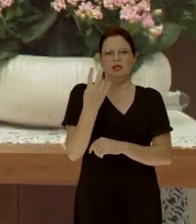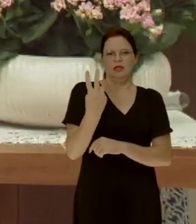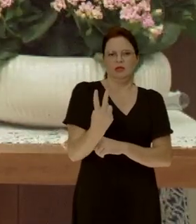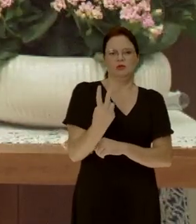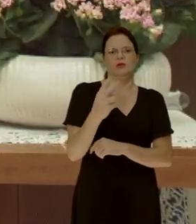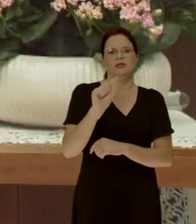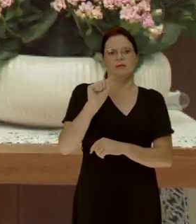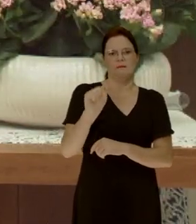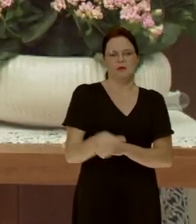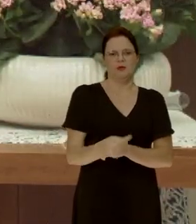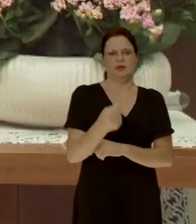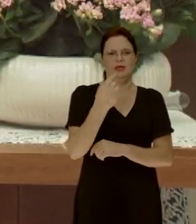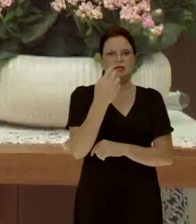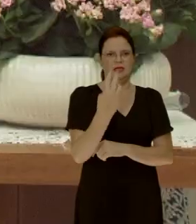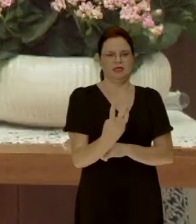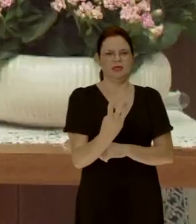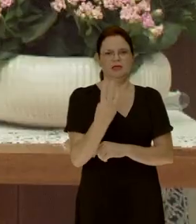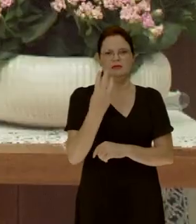242.344